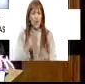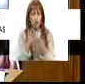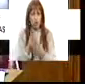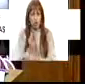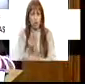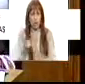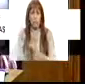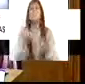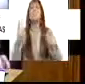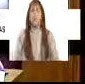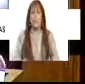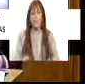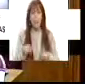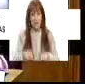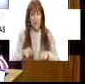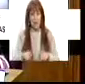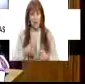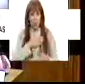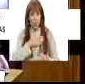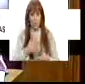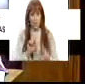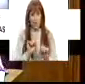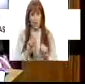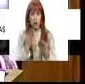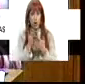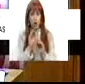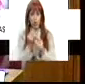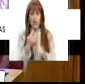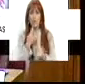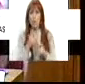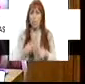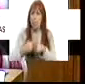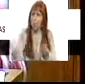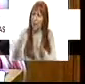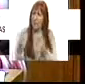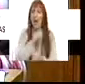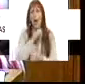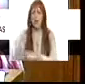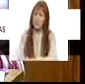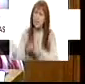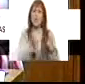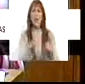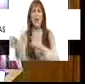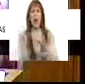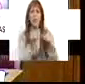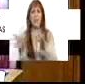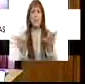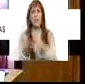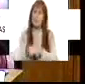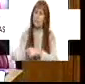estudante. Porquê? Porque o passe estudante era uma forma de motivar a utilização do transporte